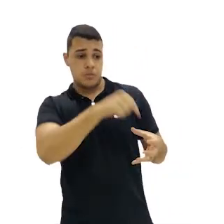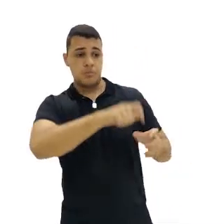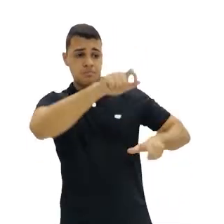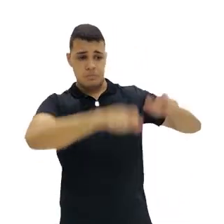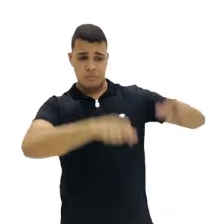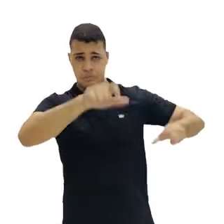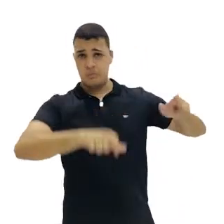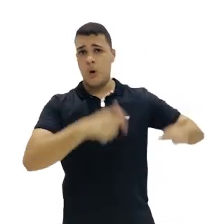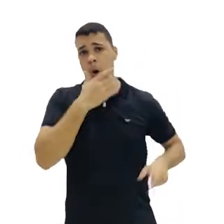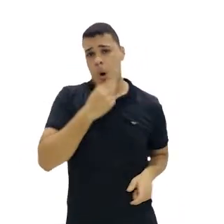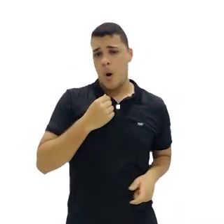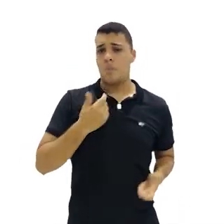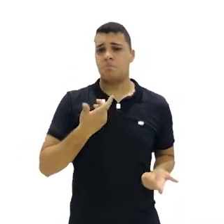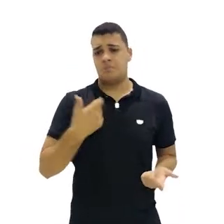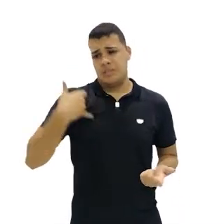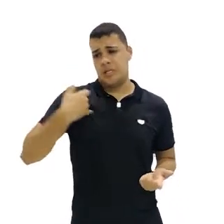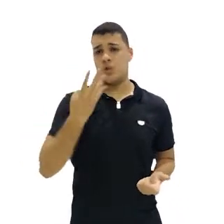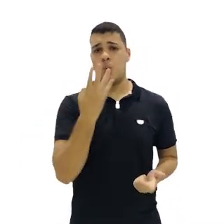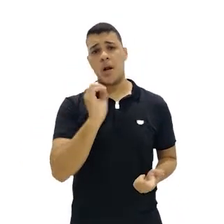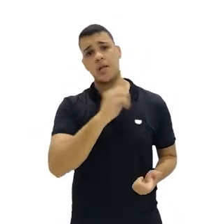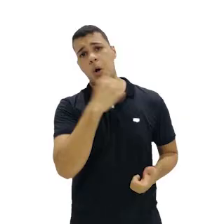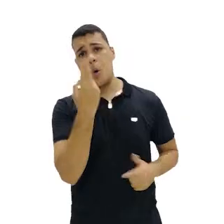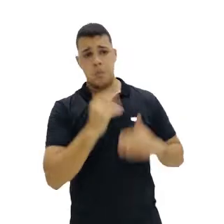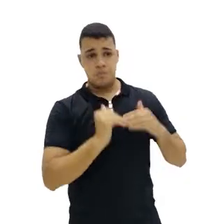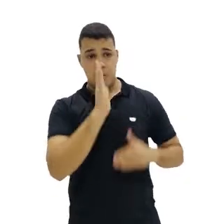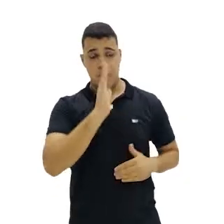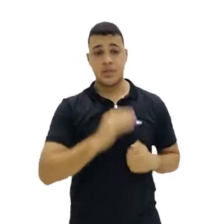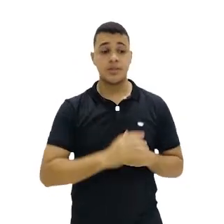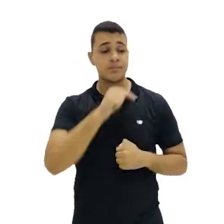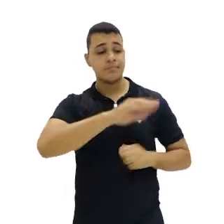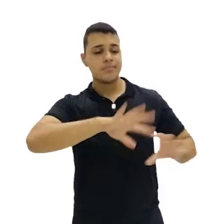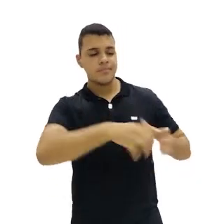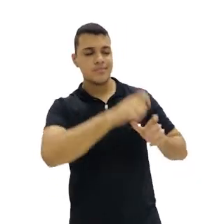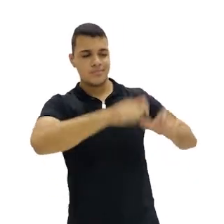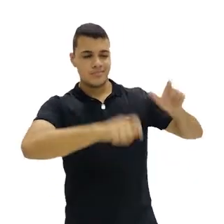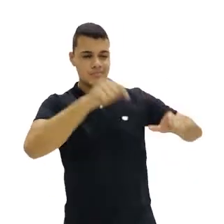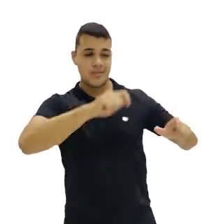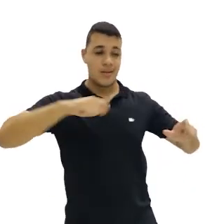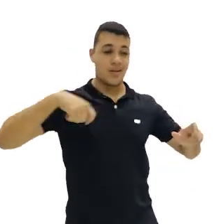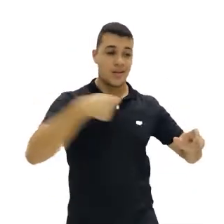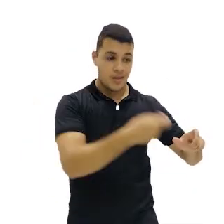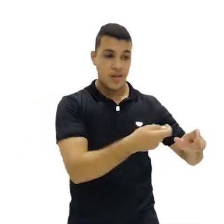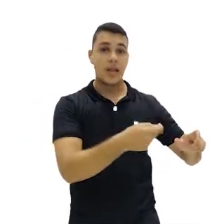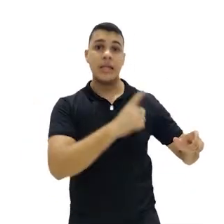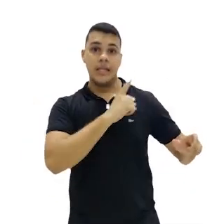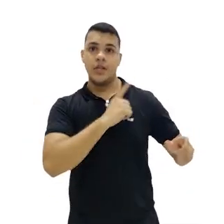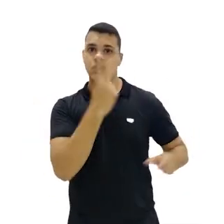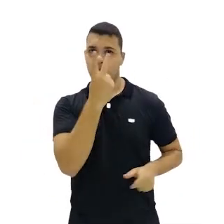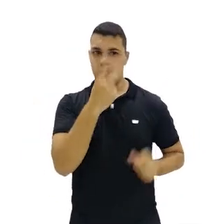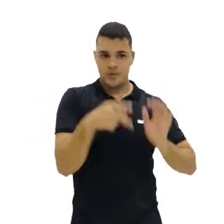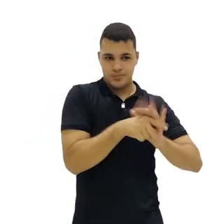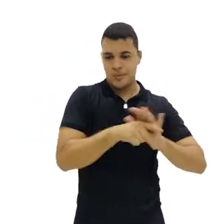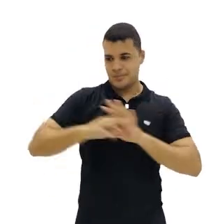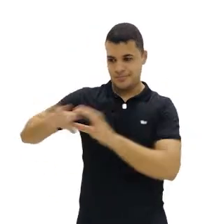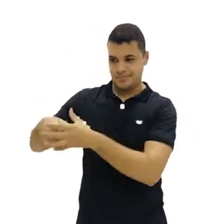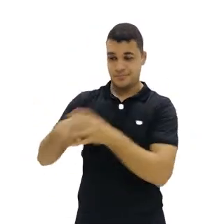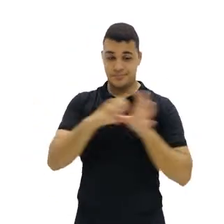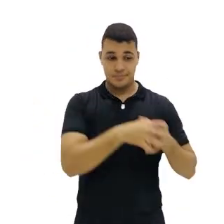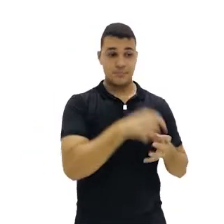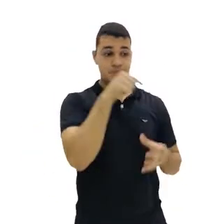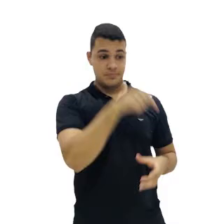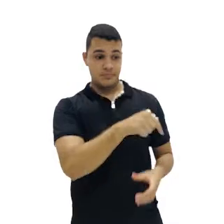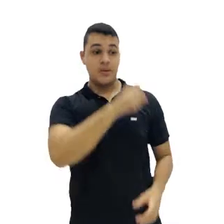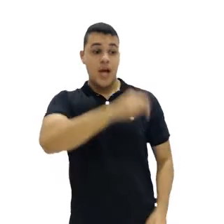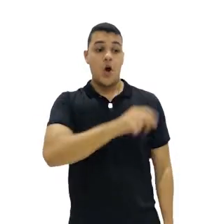são classificados em dois grupos. Um grupo de tabagistas e um grupo de não tabagistas. Então seriam os